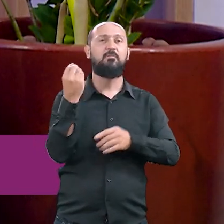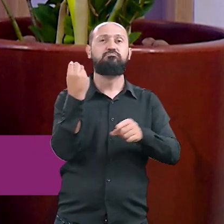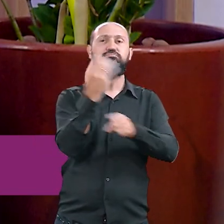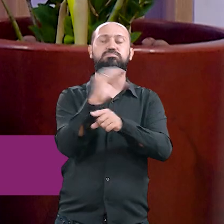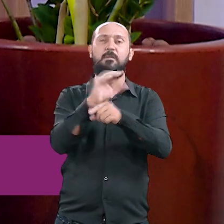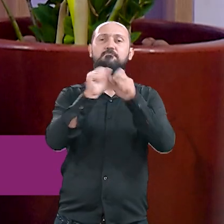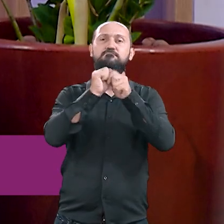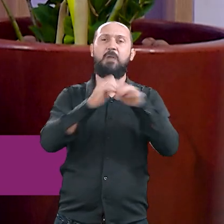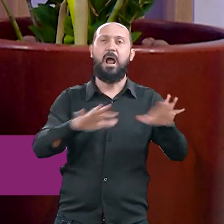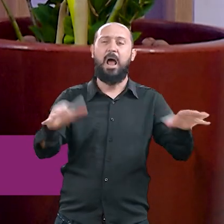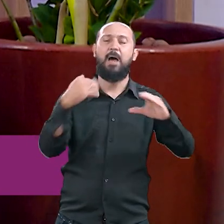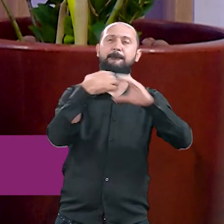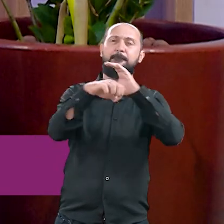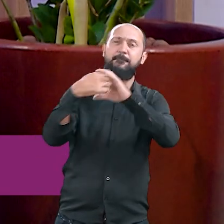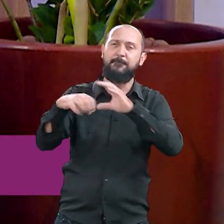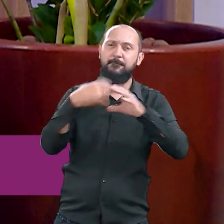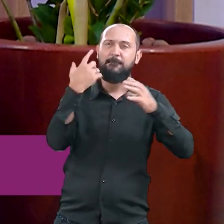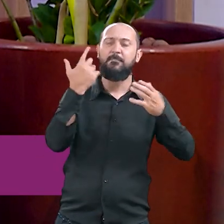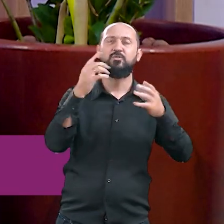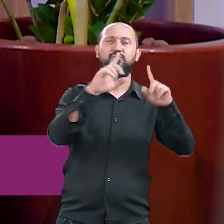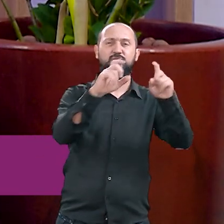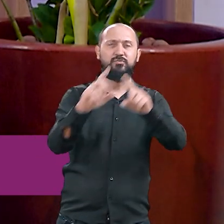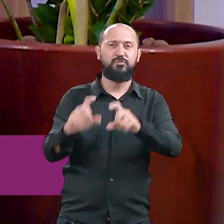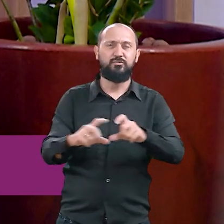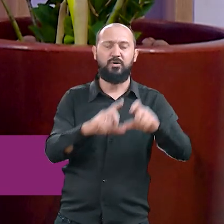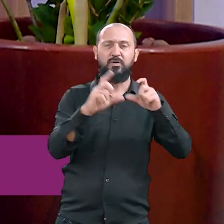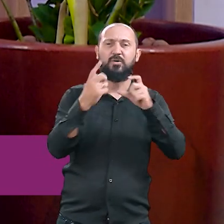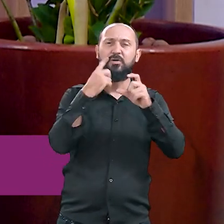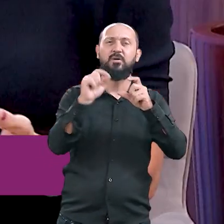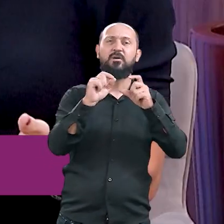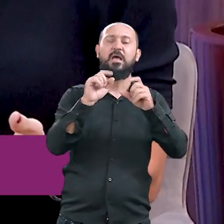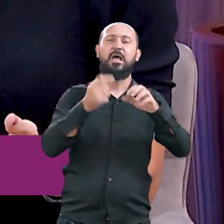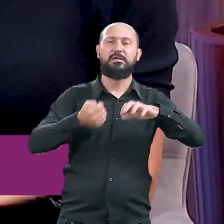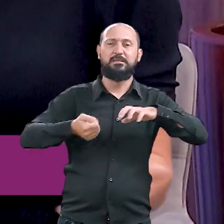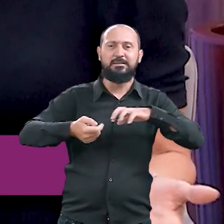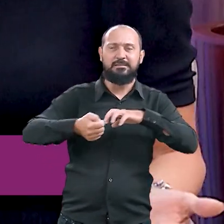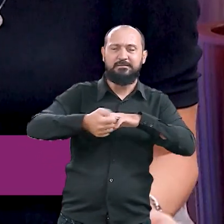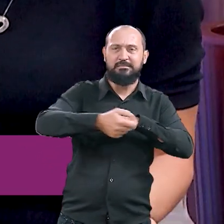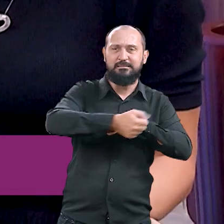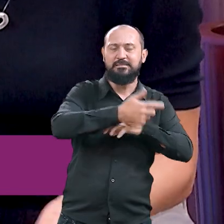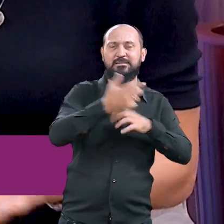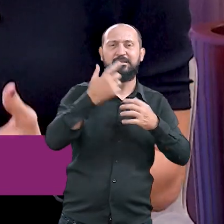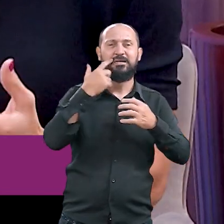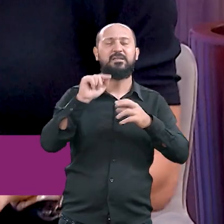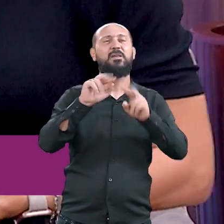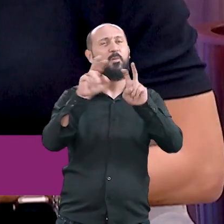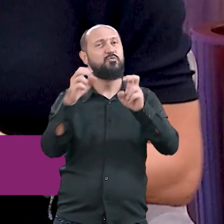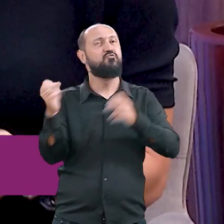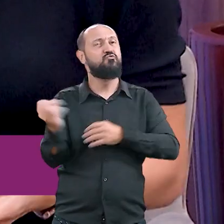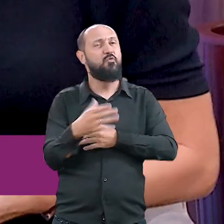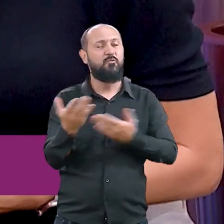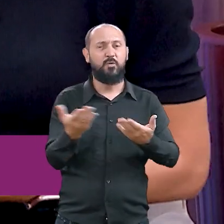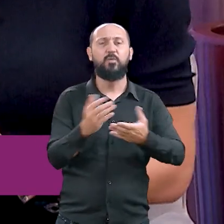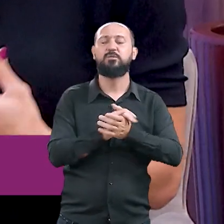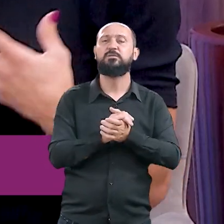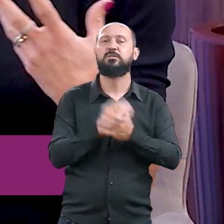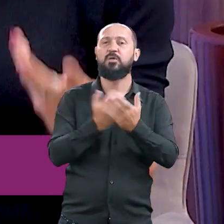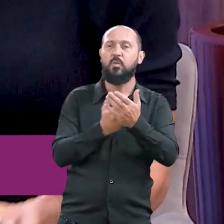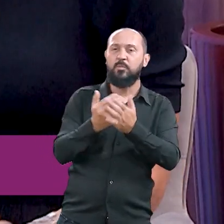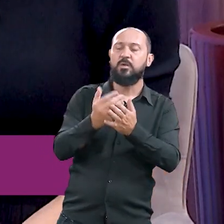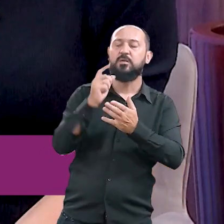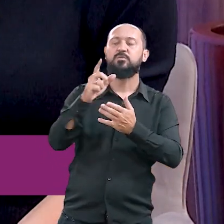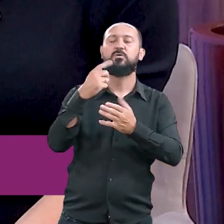Mas no sentido de criação de material publicitário, o que você tomaria de cuidado, por exemplo, ao utilizar uma ferramenta